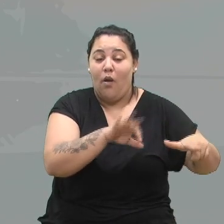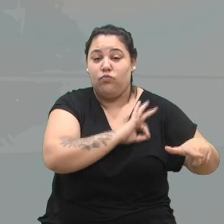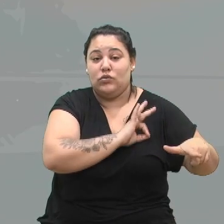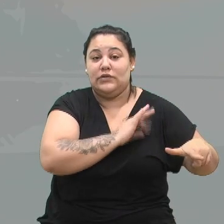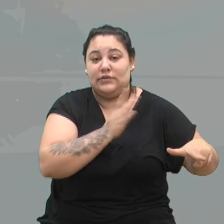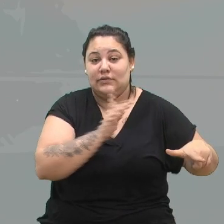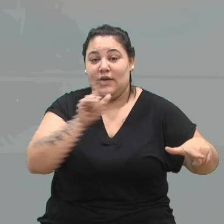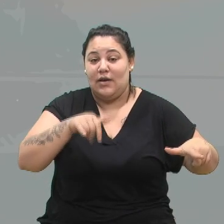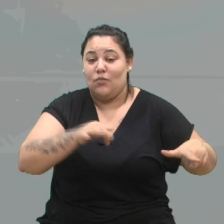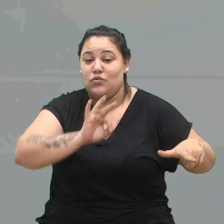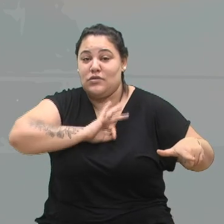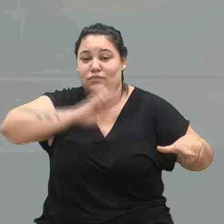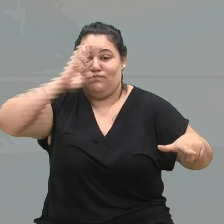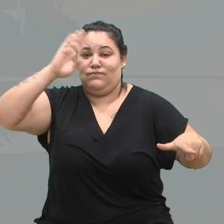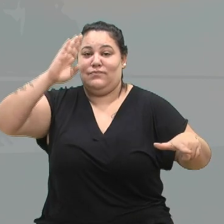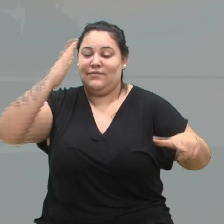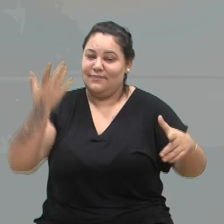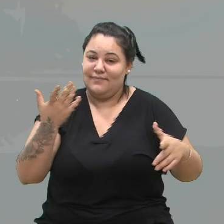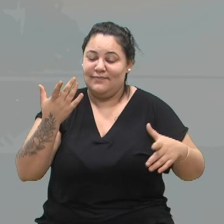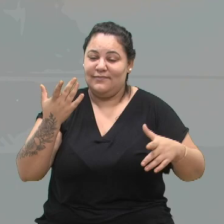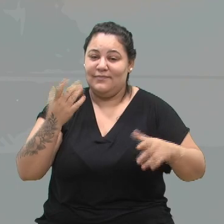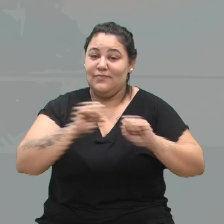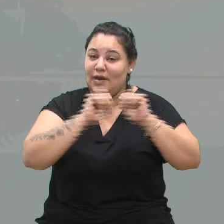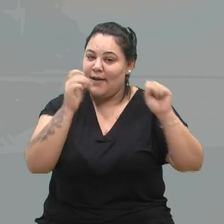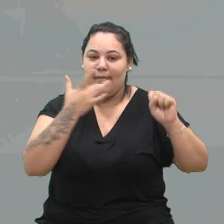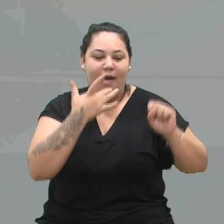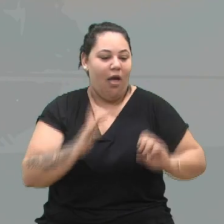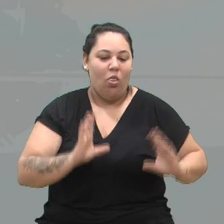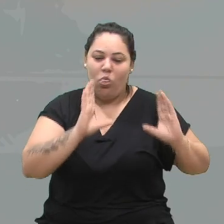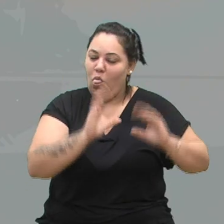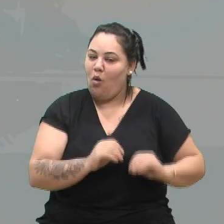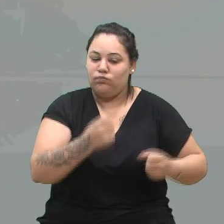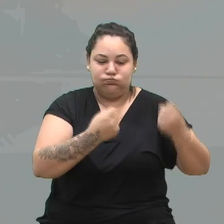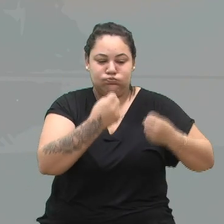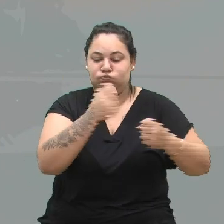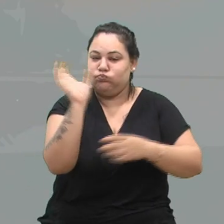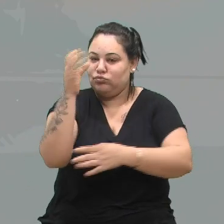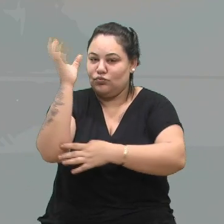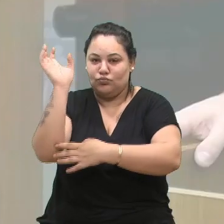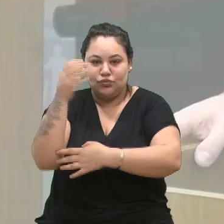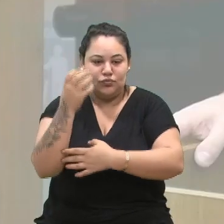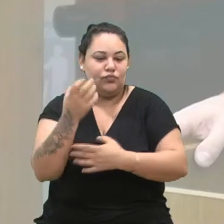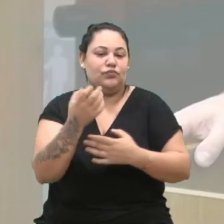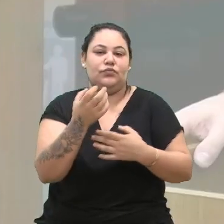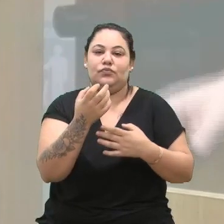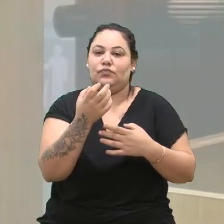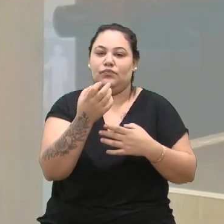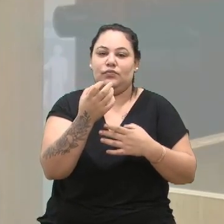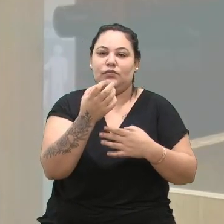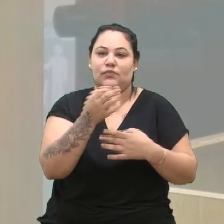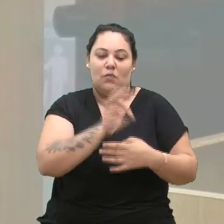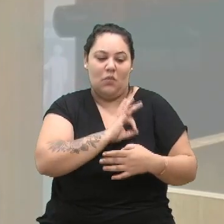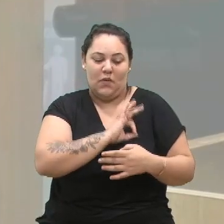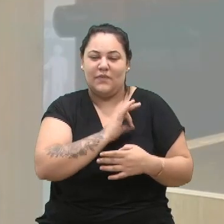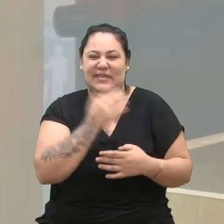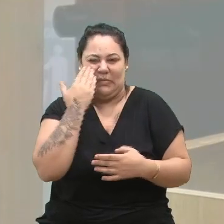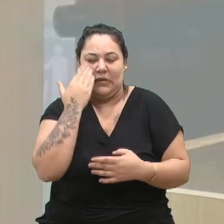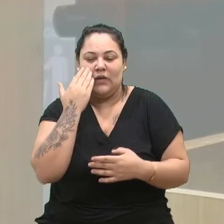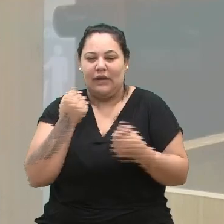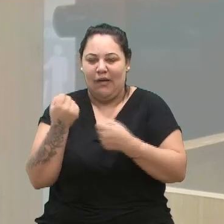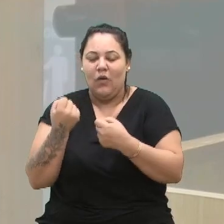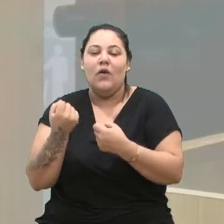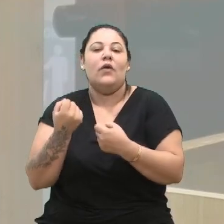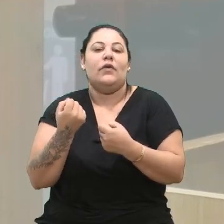militar que diuturnamente estão nas viaturas, estão nas ruas de nosso Caxias do Sul, colocando sua vida em